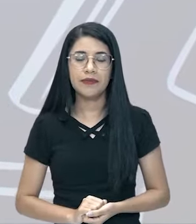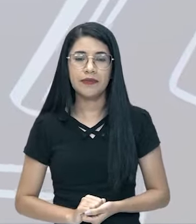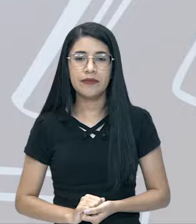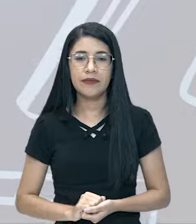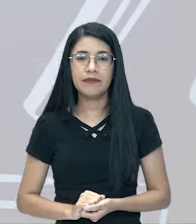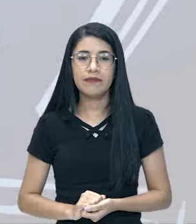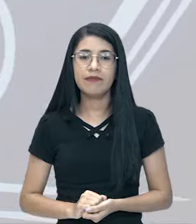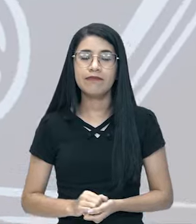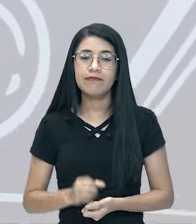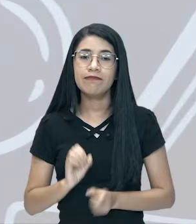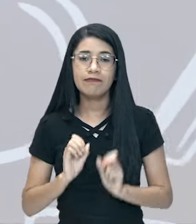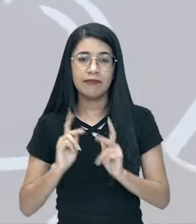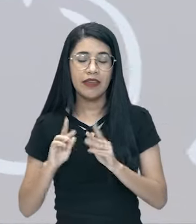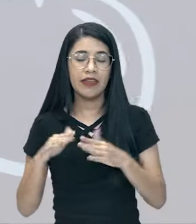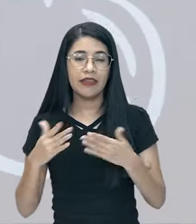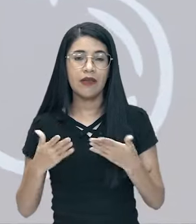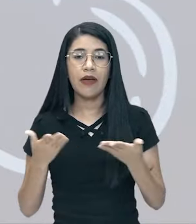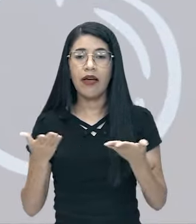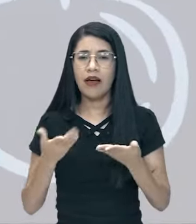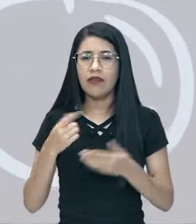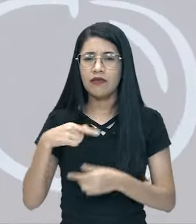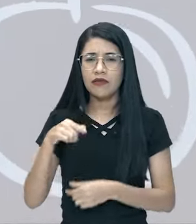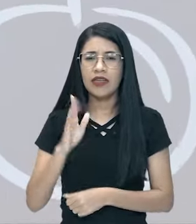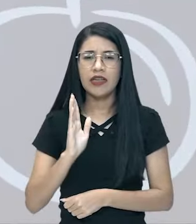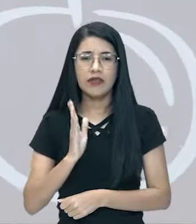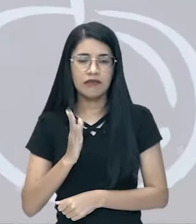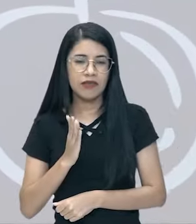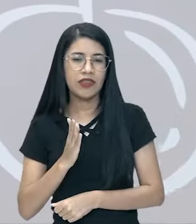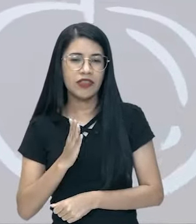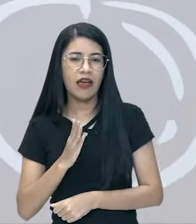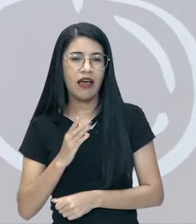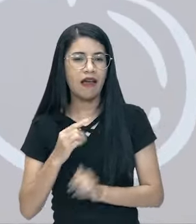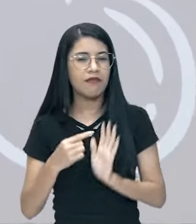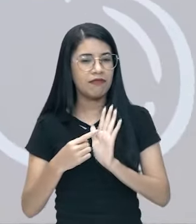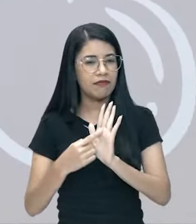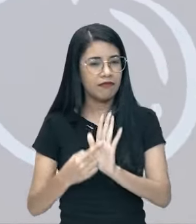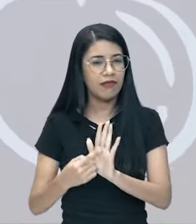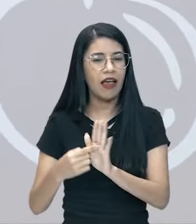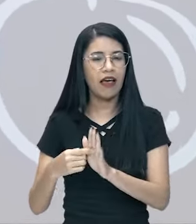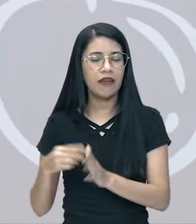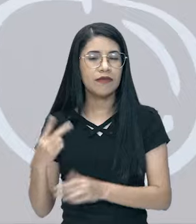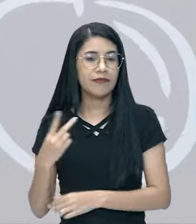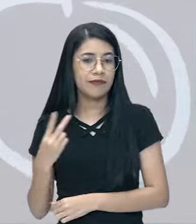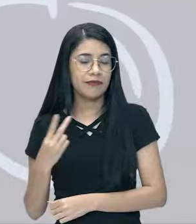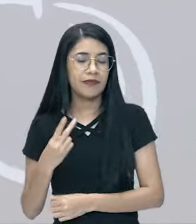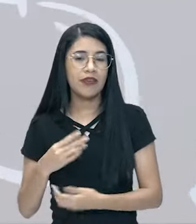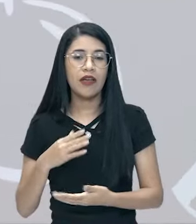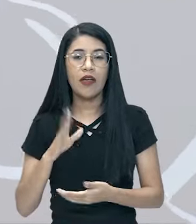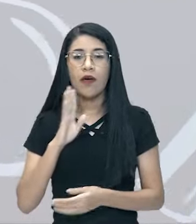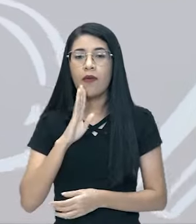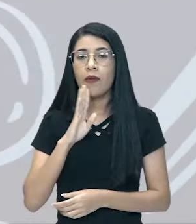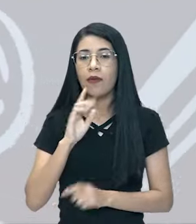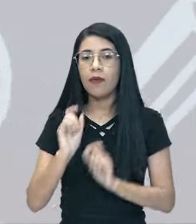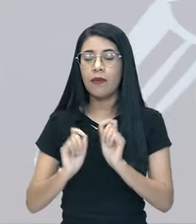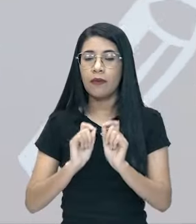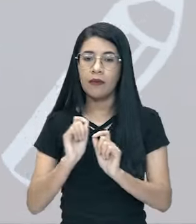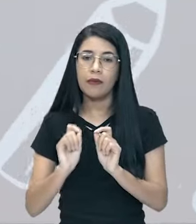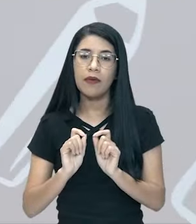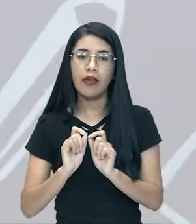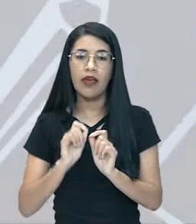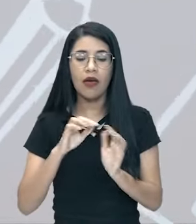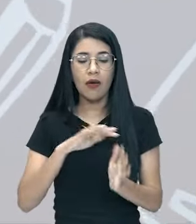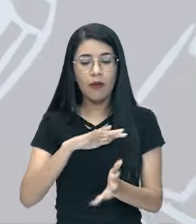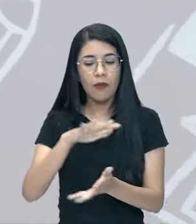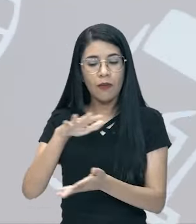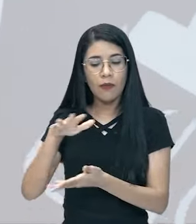Muito bem! E agora que já estamos apresentadas, vamos conhecer o nosso mundo